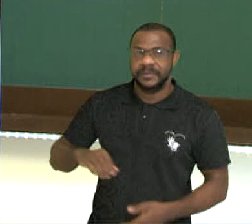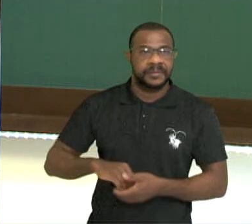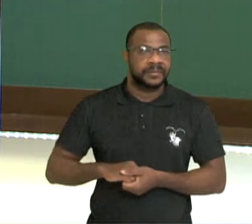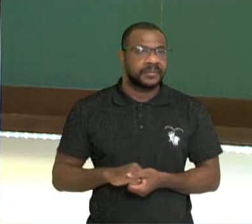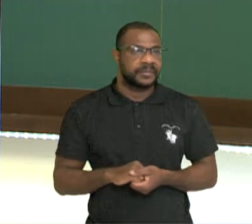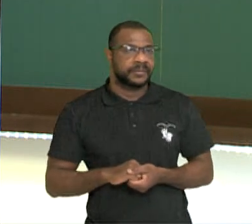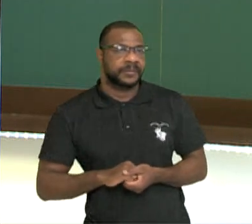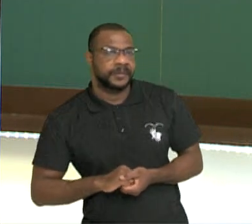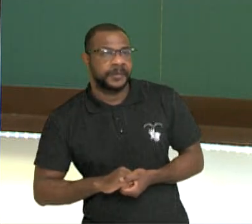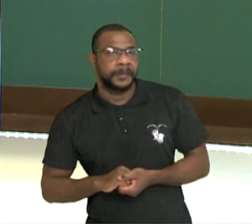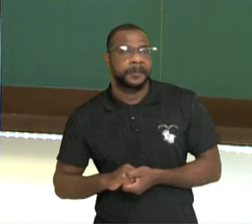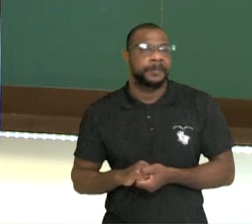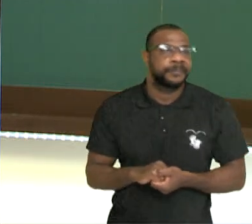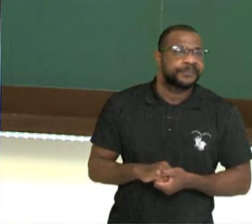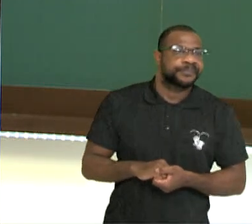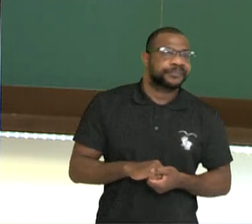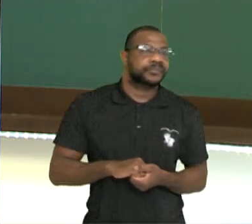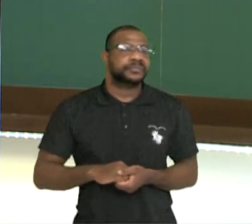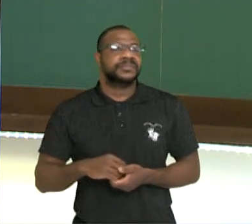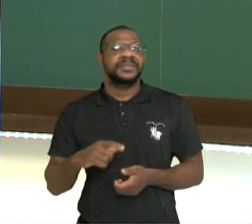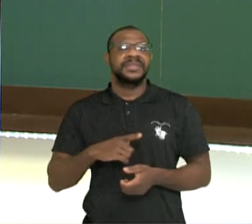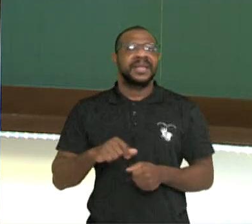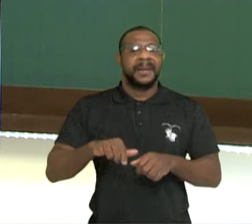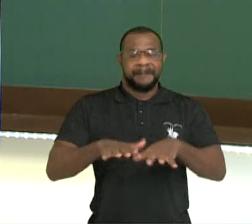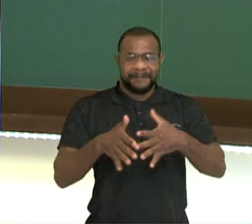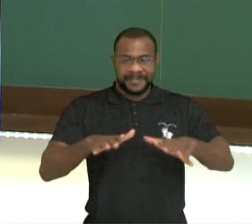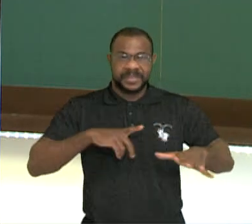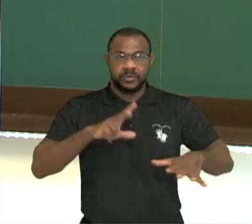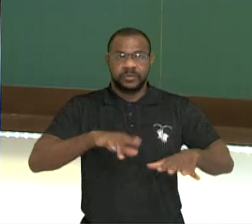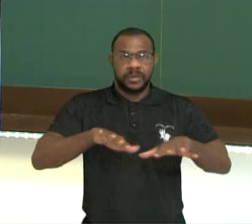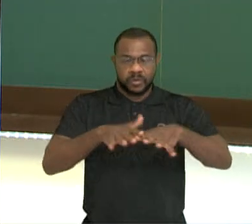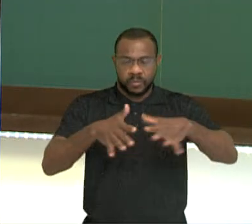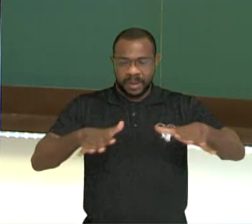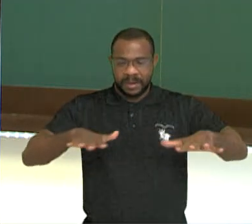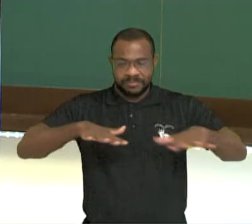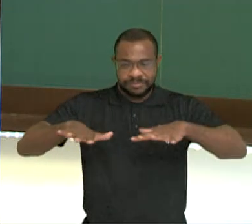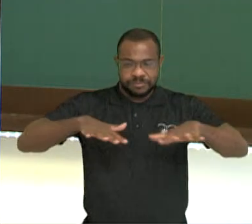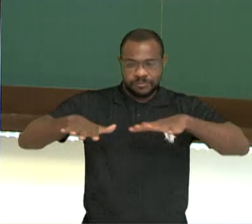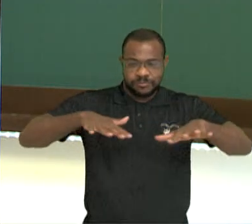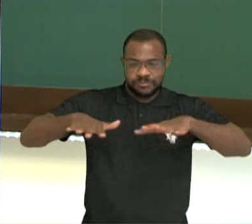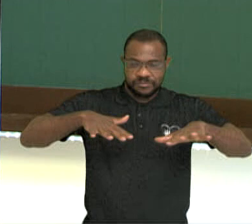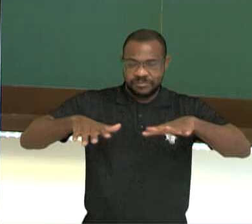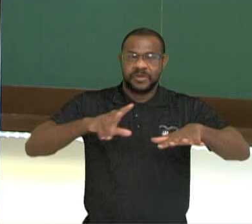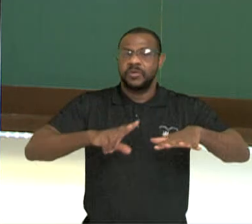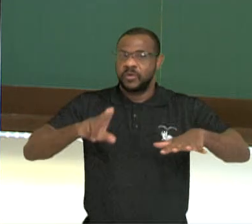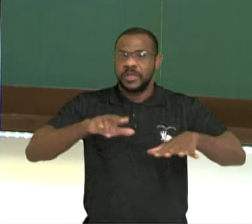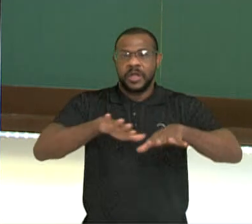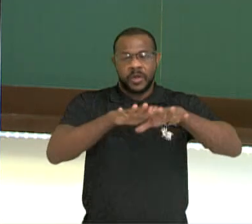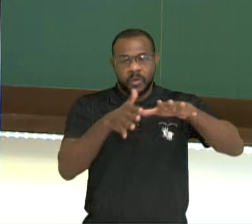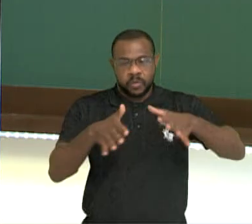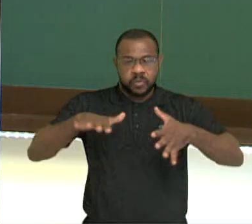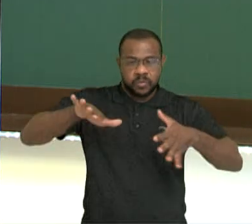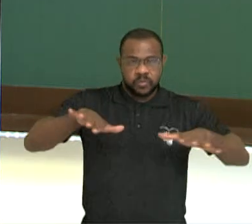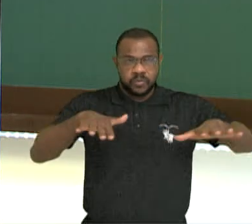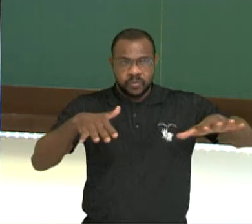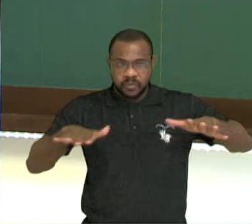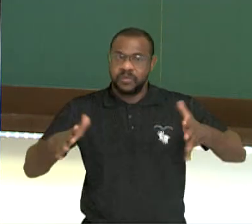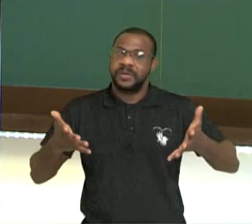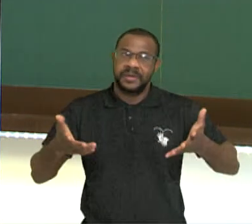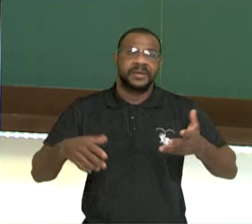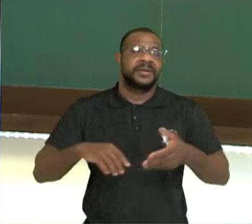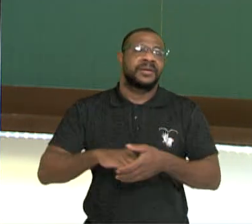que utiliza os movimentos de variação das marés e também a movimentação das ondas do mar para a produção de